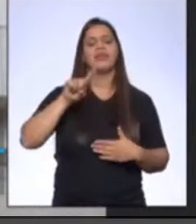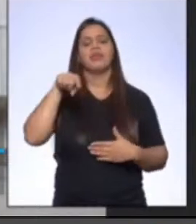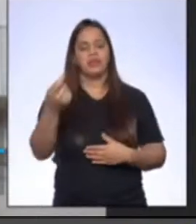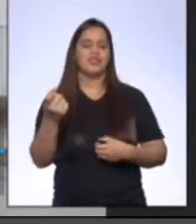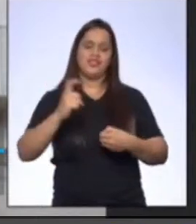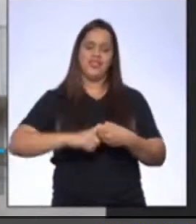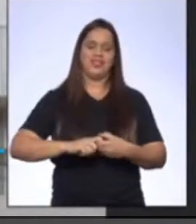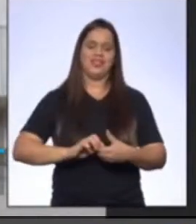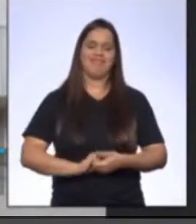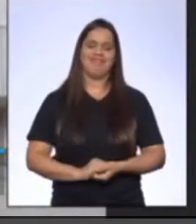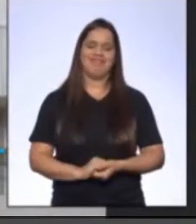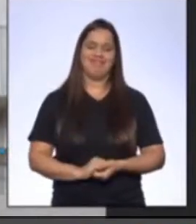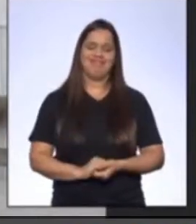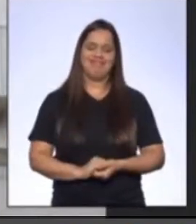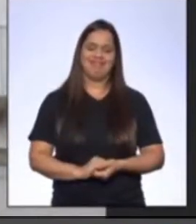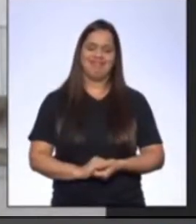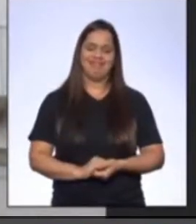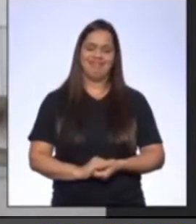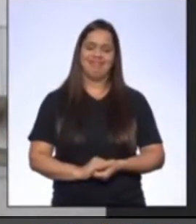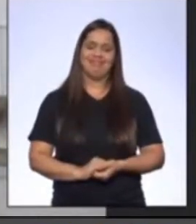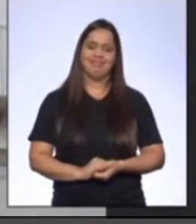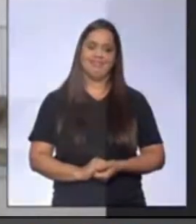volta. Tá ok?